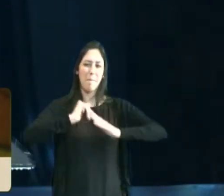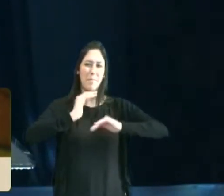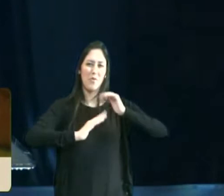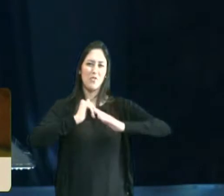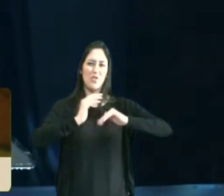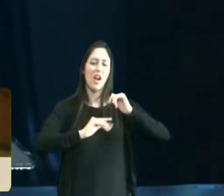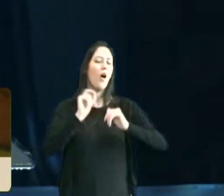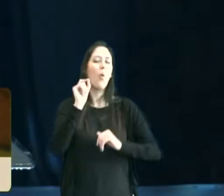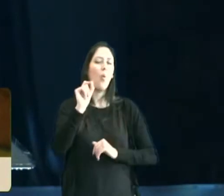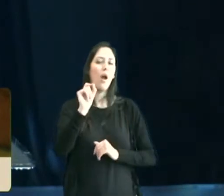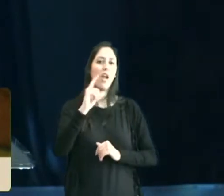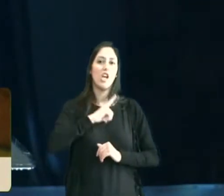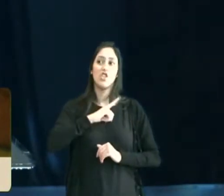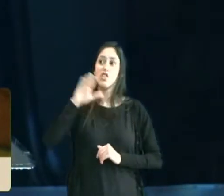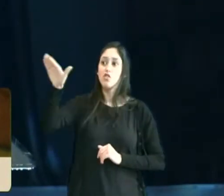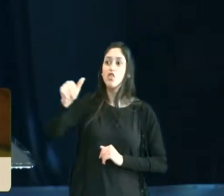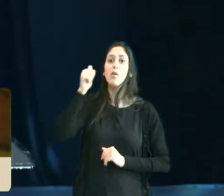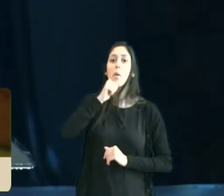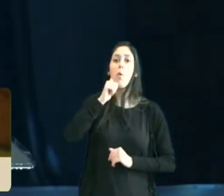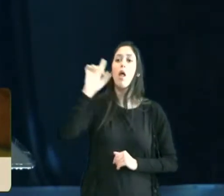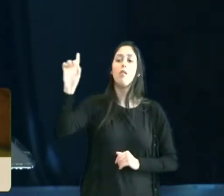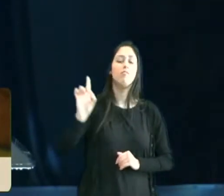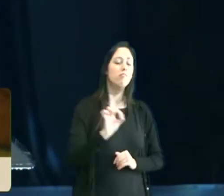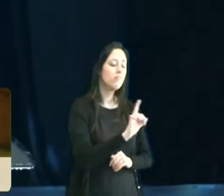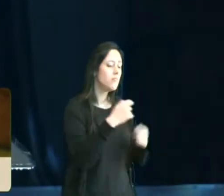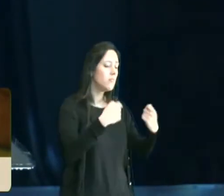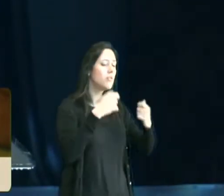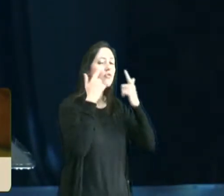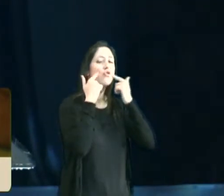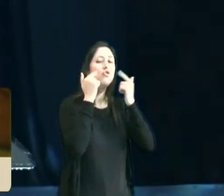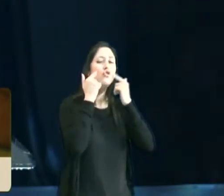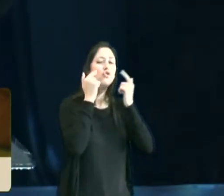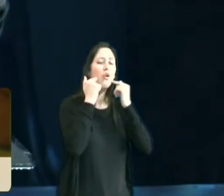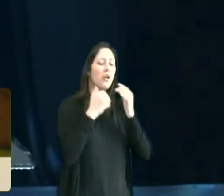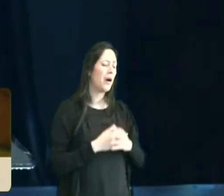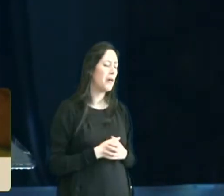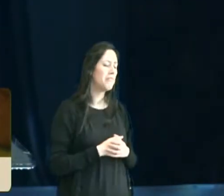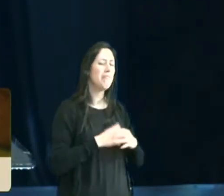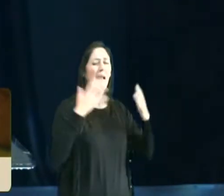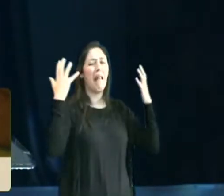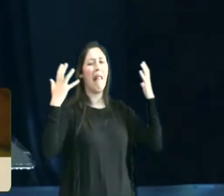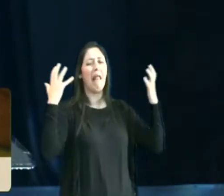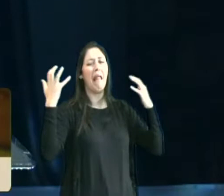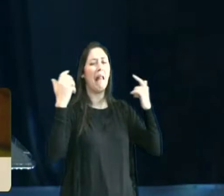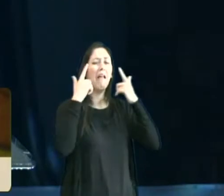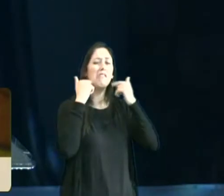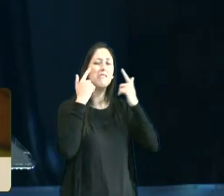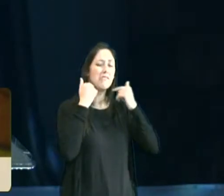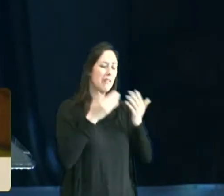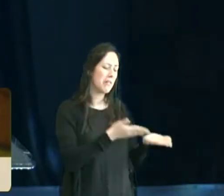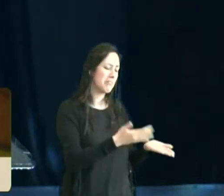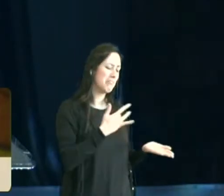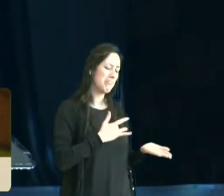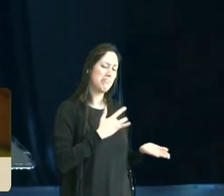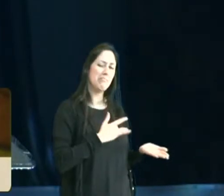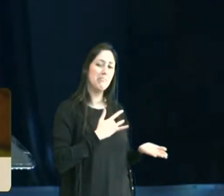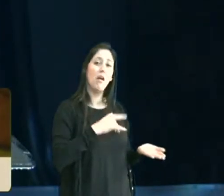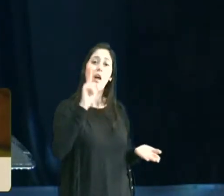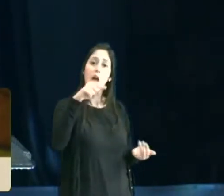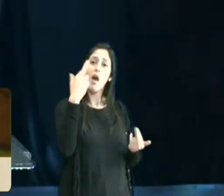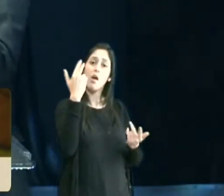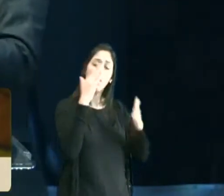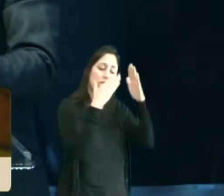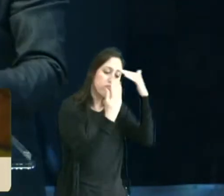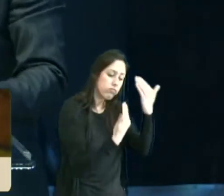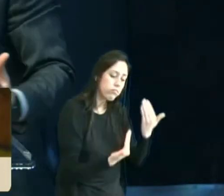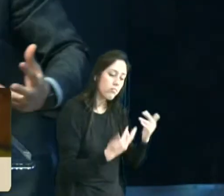mulheres contratadas para chorar no velório, se descabelar, porque essa era uma maneira de honrar. Agora